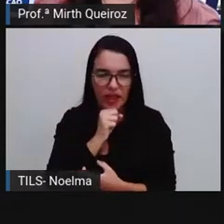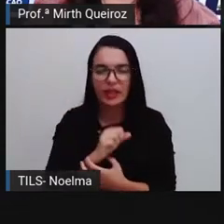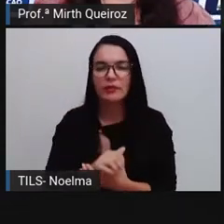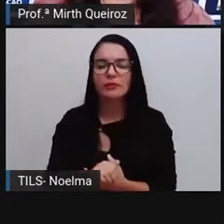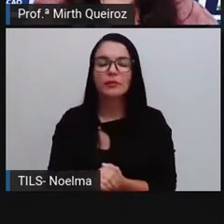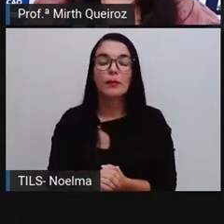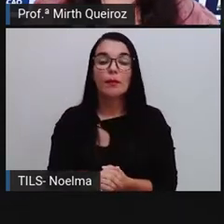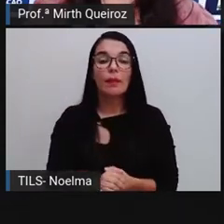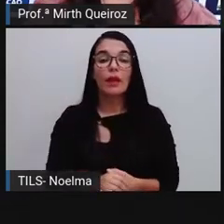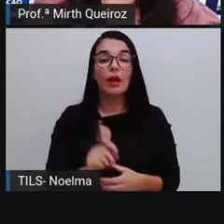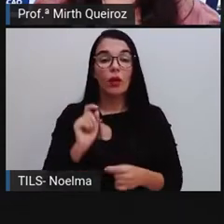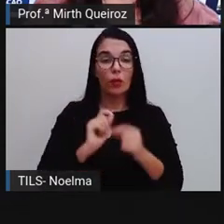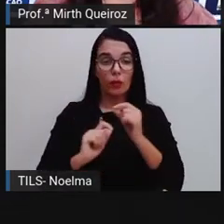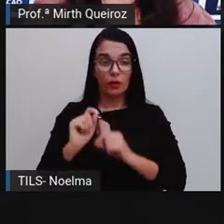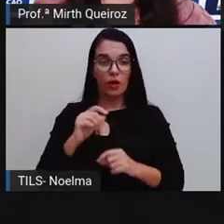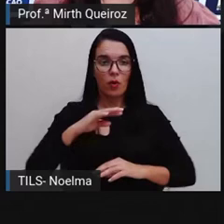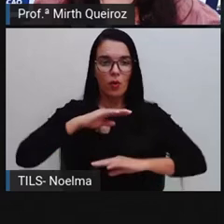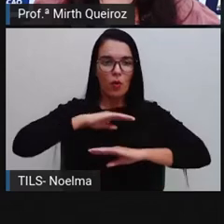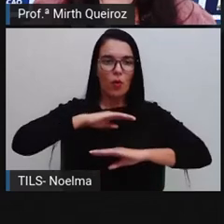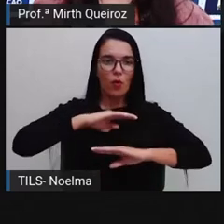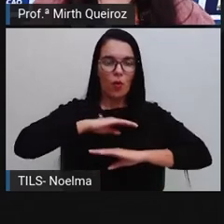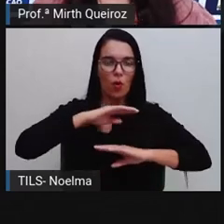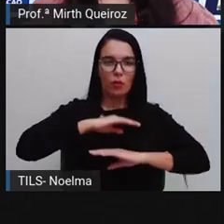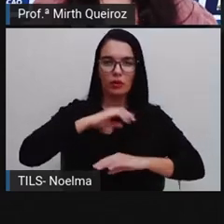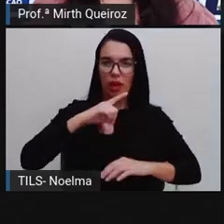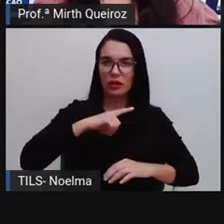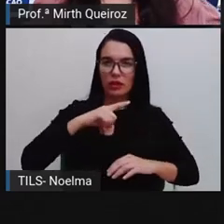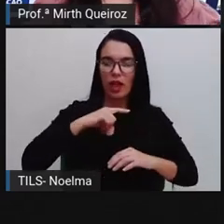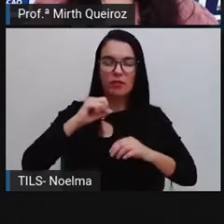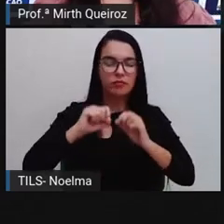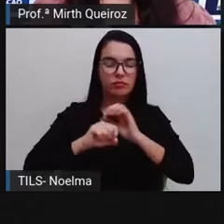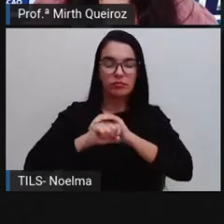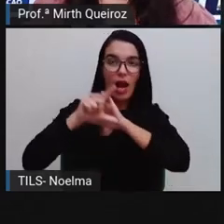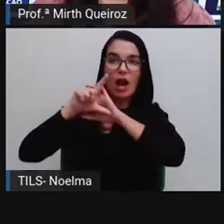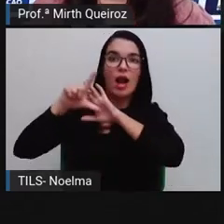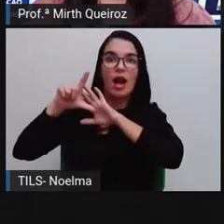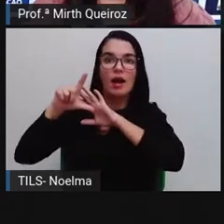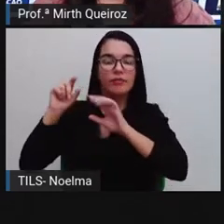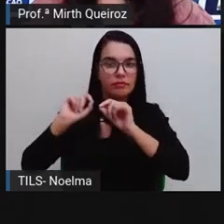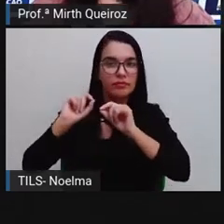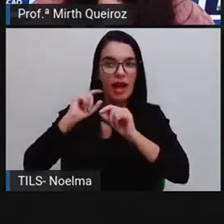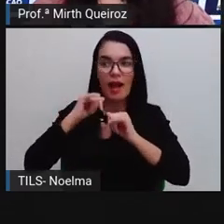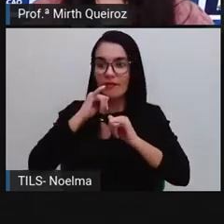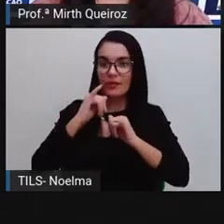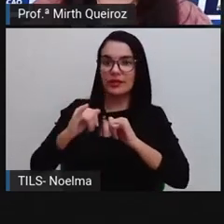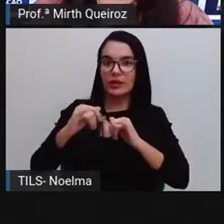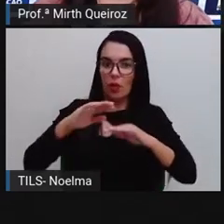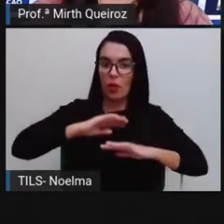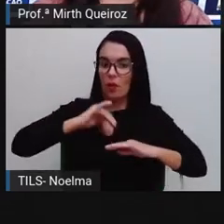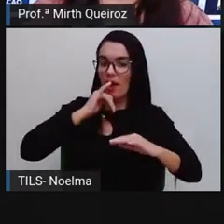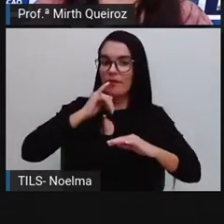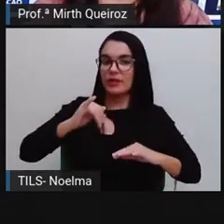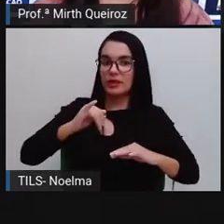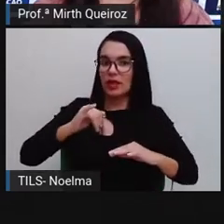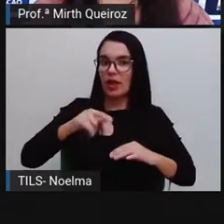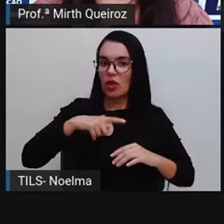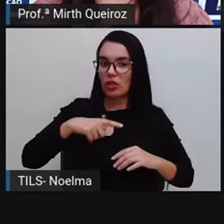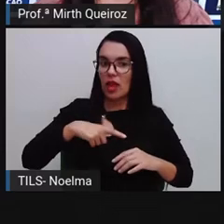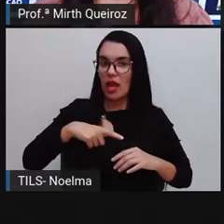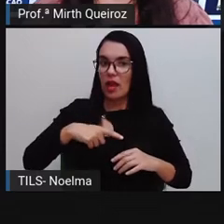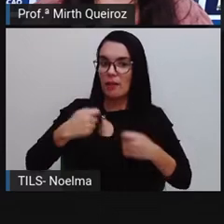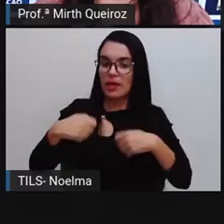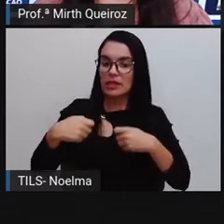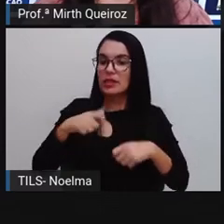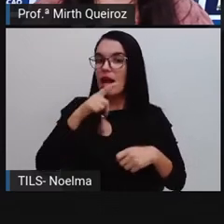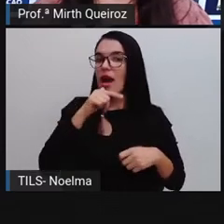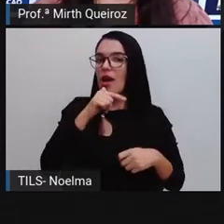essa parte do nosso corpo de alerta, de aviso, quando a gente sente a necessidade de tomar água, não funciona muito bem. Então, imagine